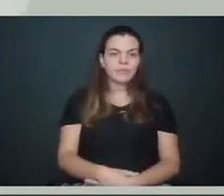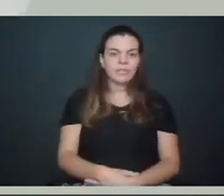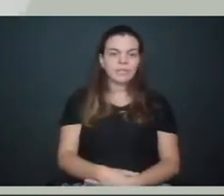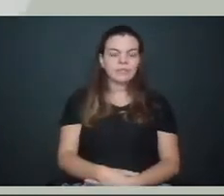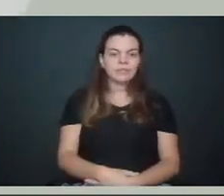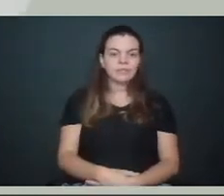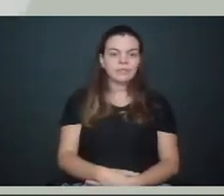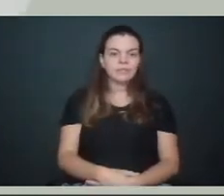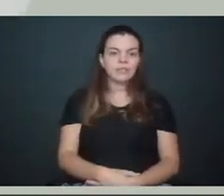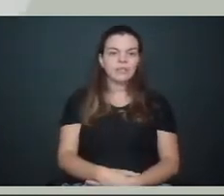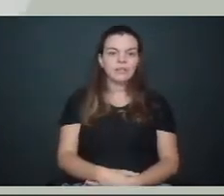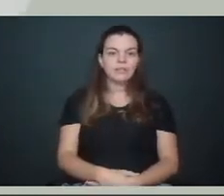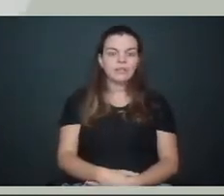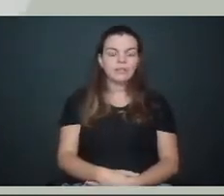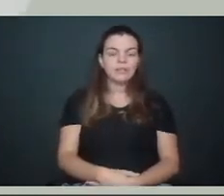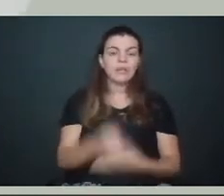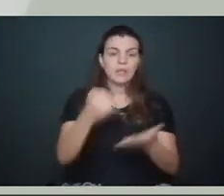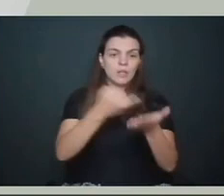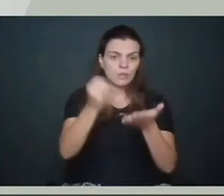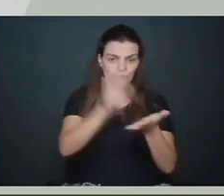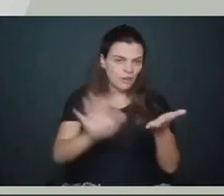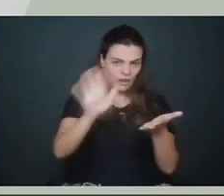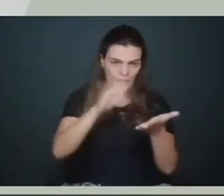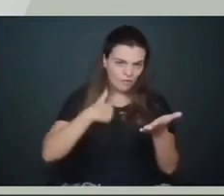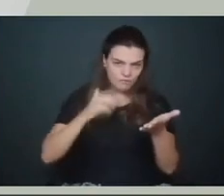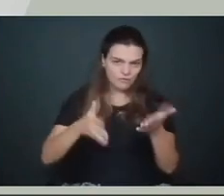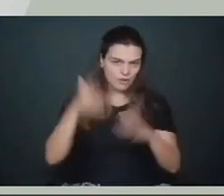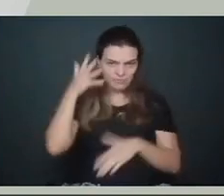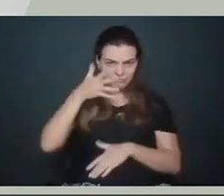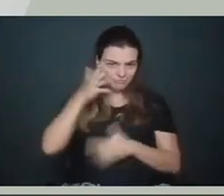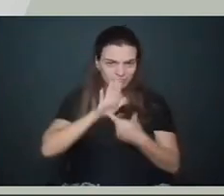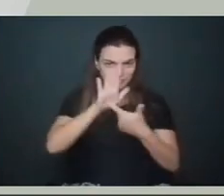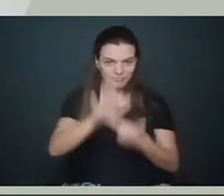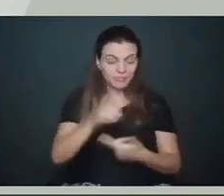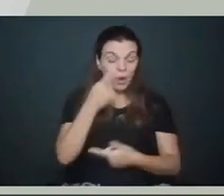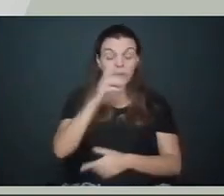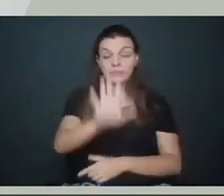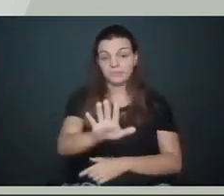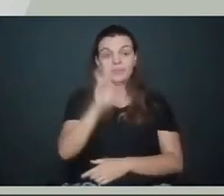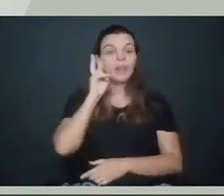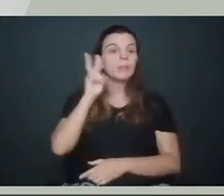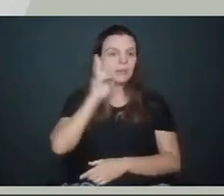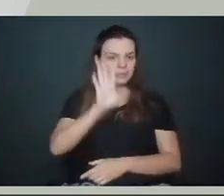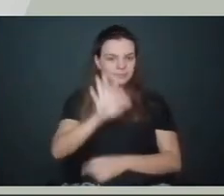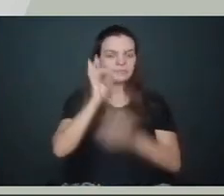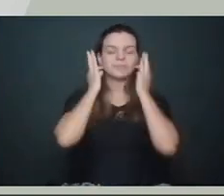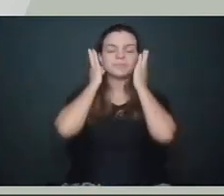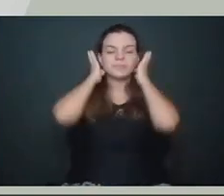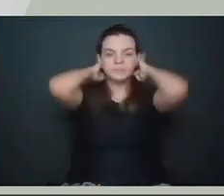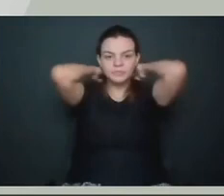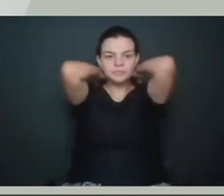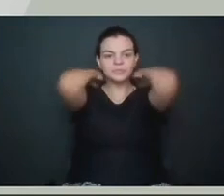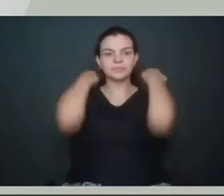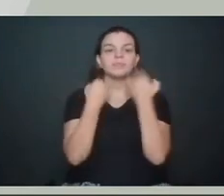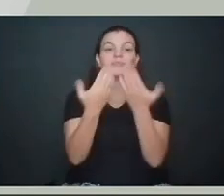Então, a introdução geral era isso. Assim, ali eu lembrei de uma coisa. Queridos vereadores, queridos, ele